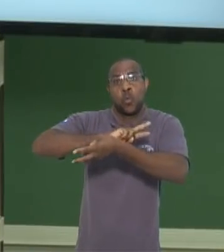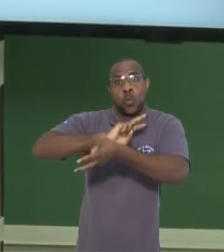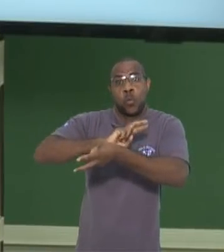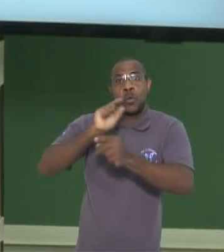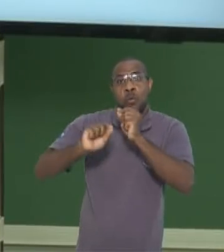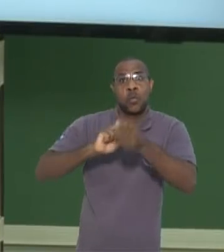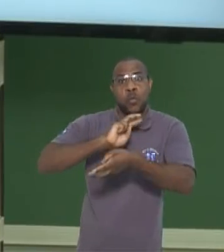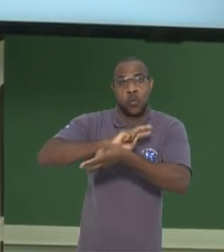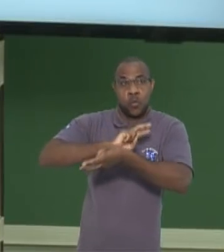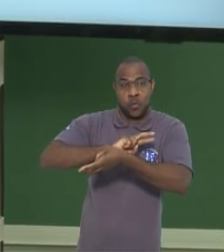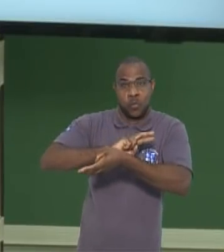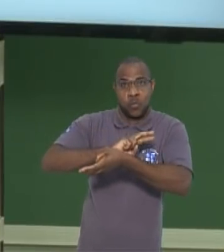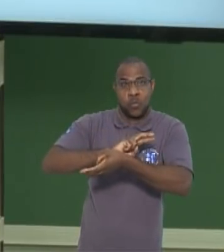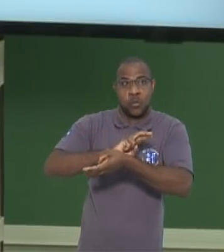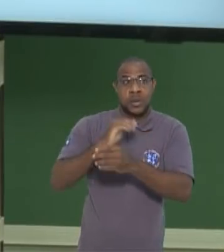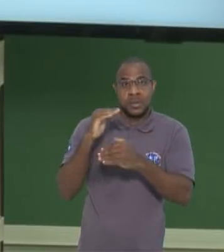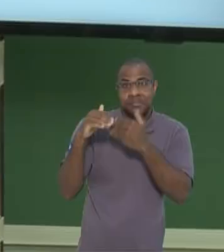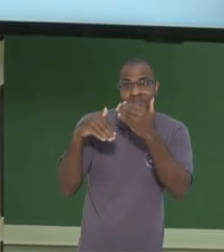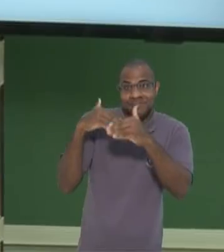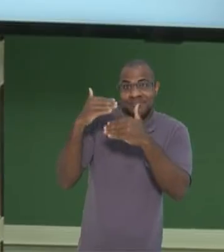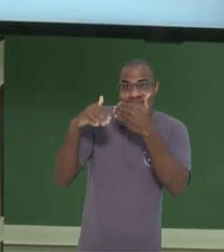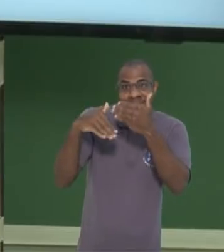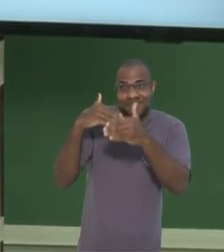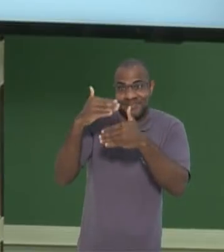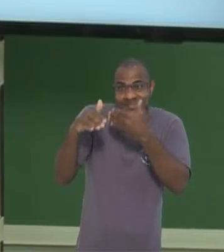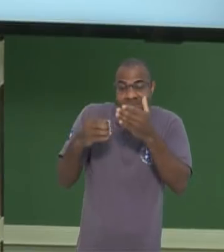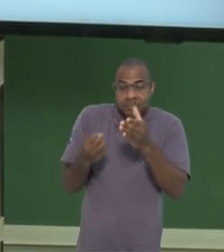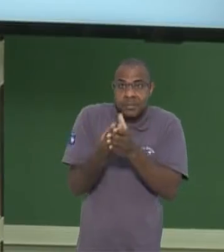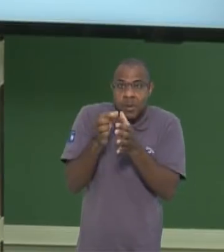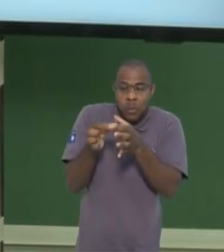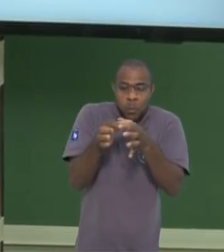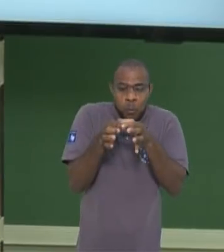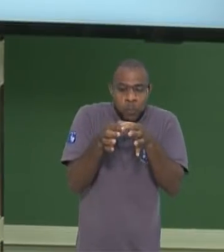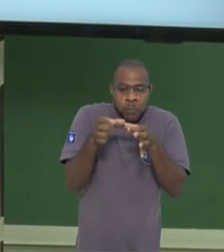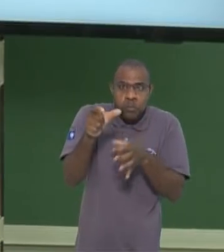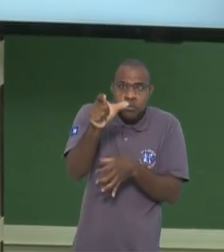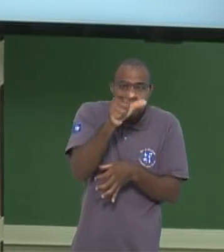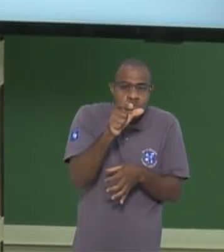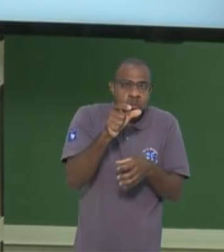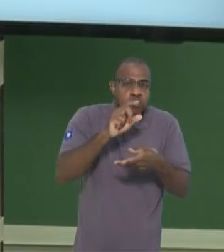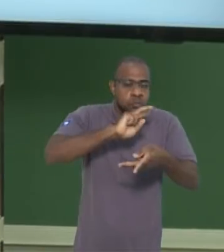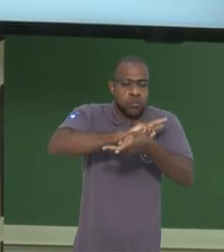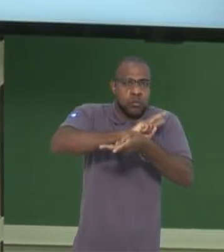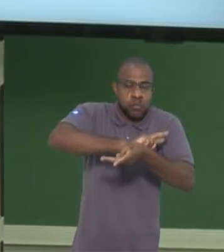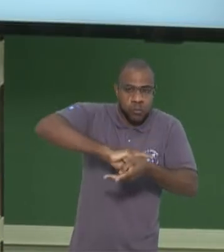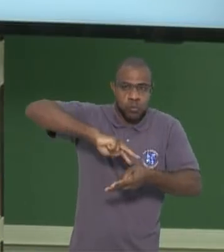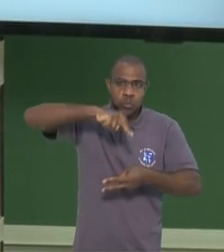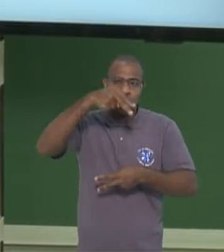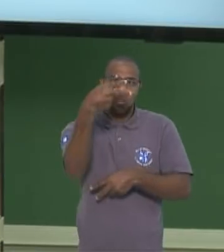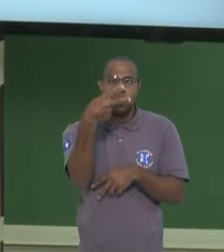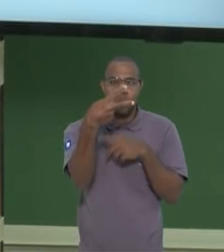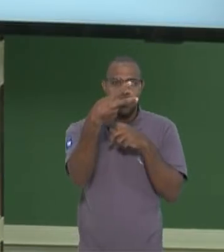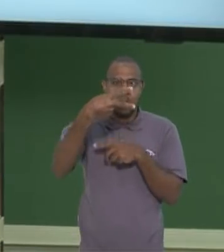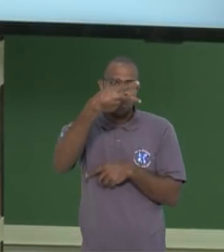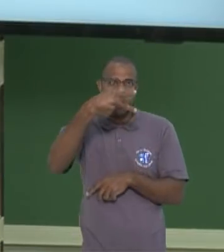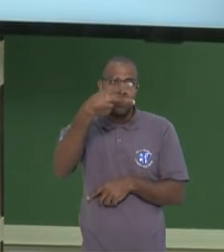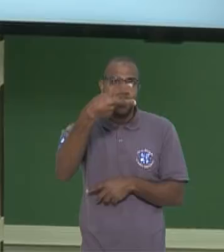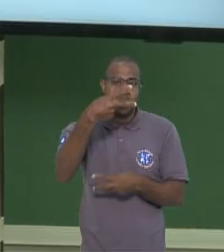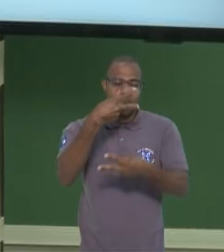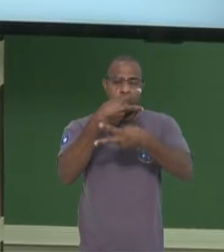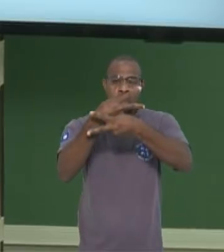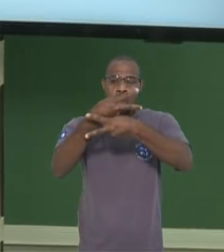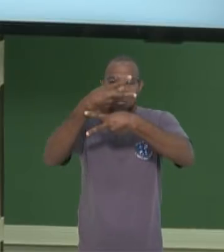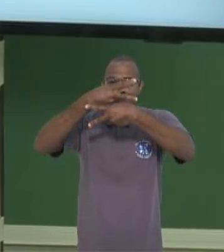As cromossômicas já envolvem partes inteiras de um cromossomo, não só um pedacinho. Ela pode ser estrutural, quando altera a forma. Por